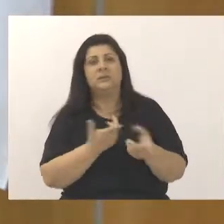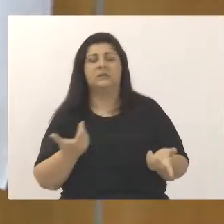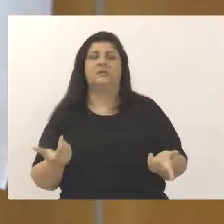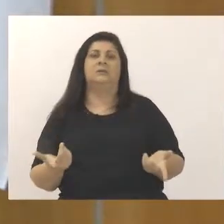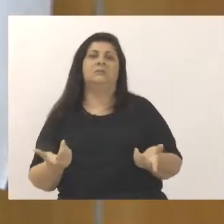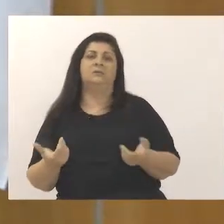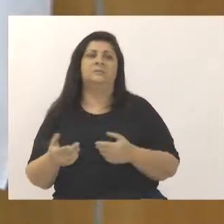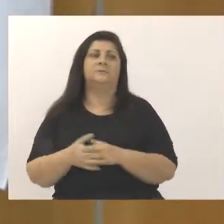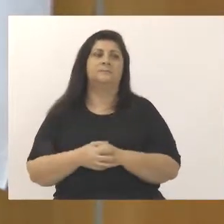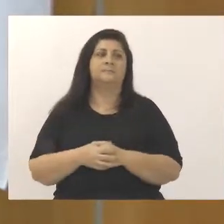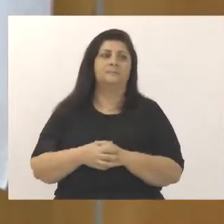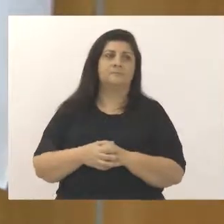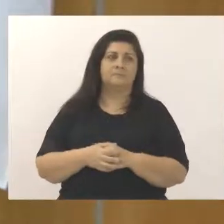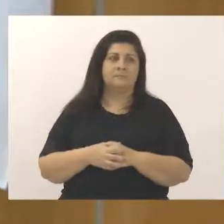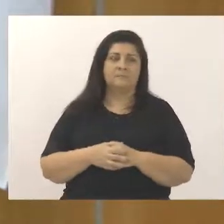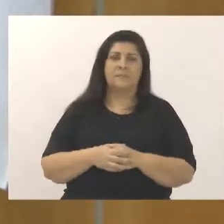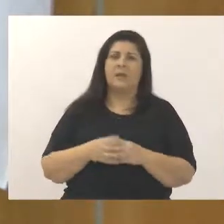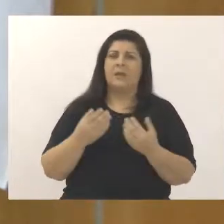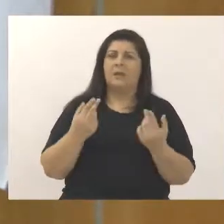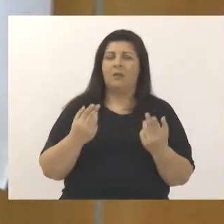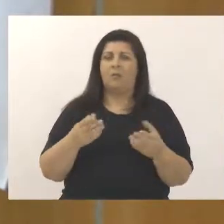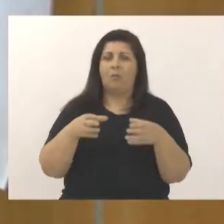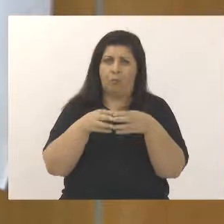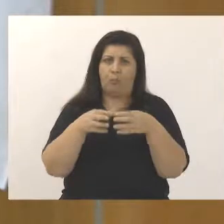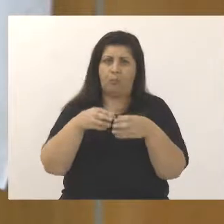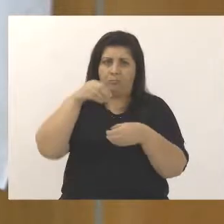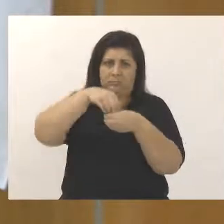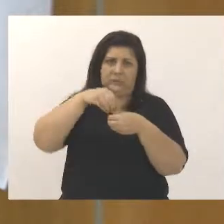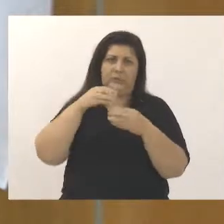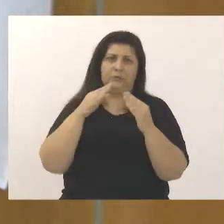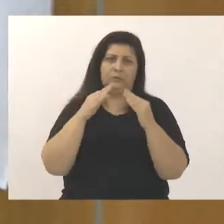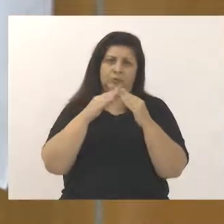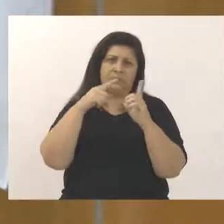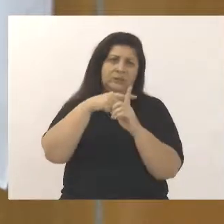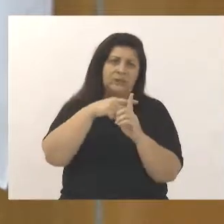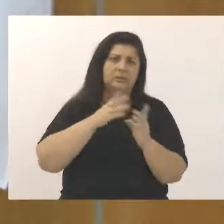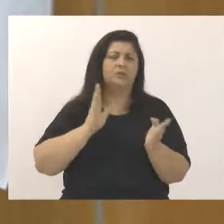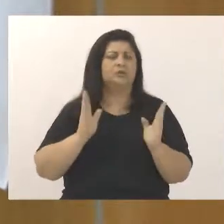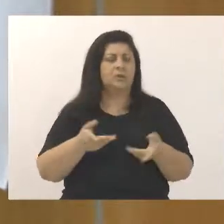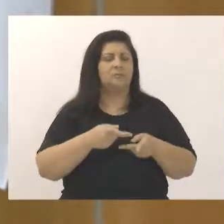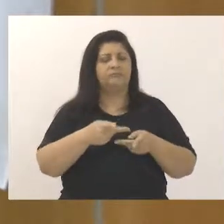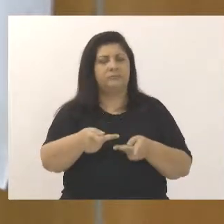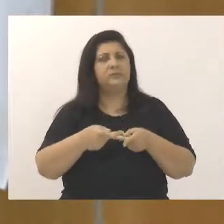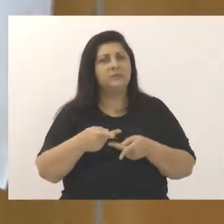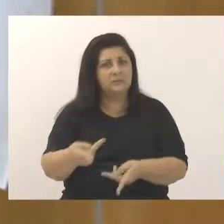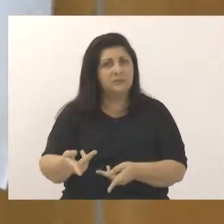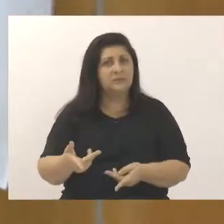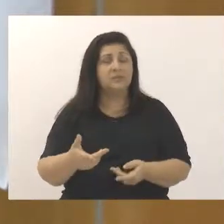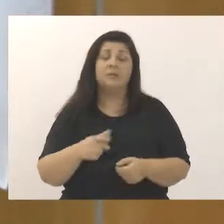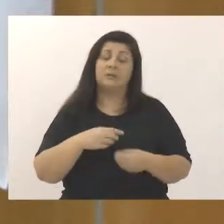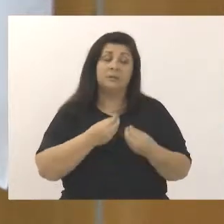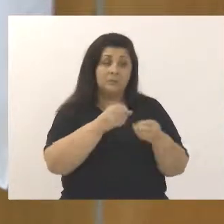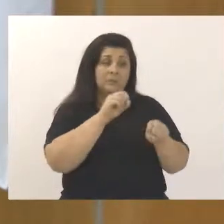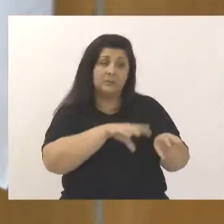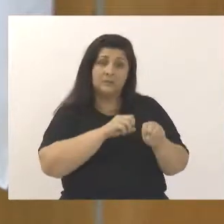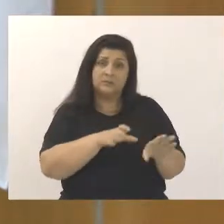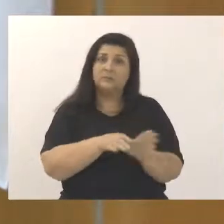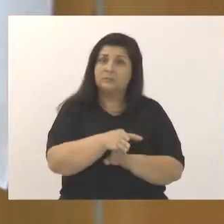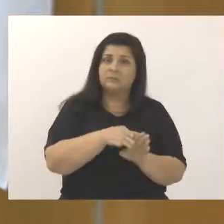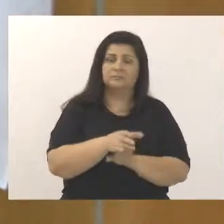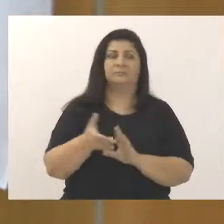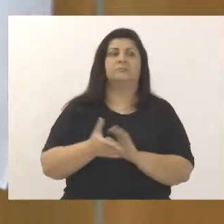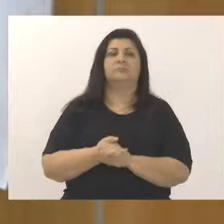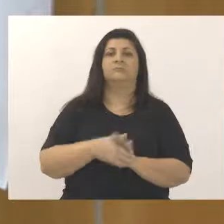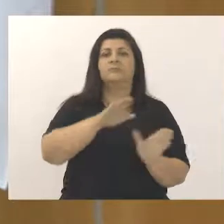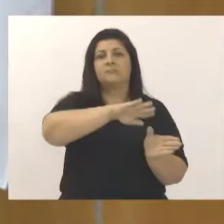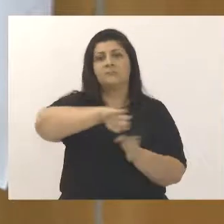criança, que participaram da discussão da audiência com a gente, eles vão conseguir dar esse apoio. Agora, eu gostaria de colocar